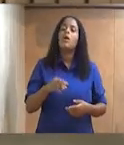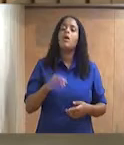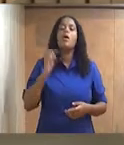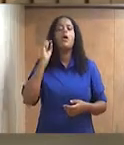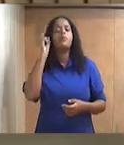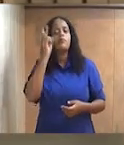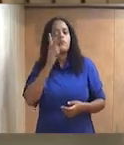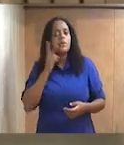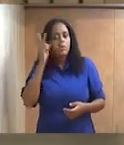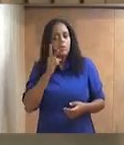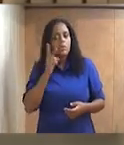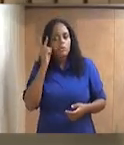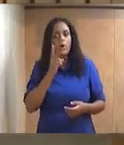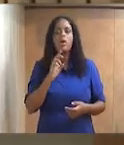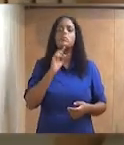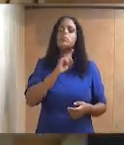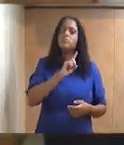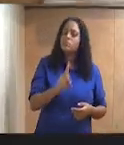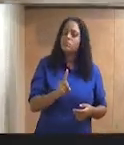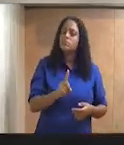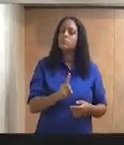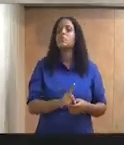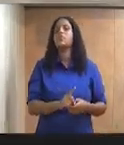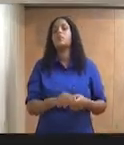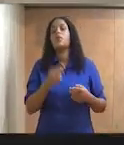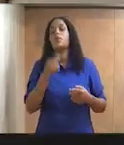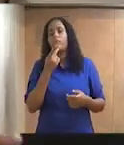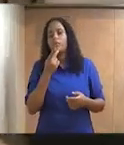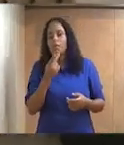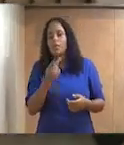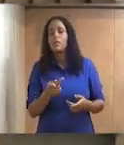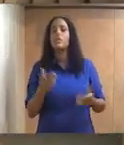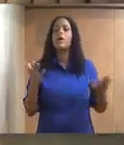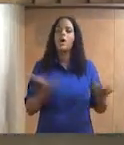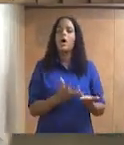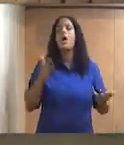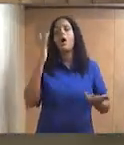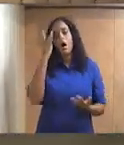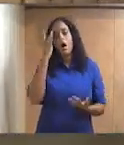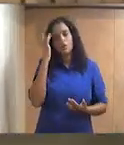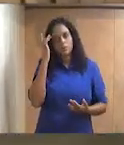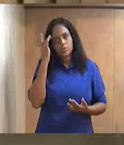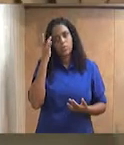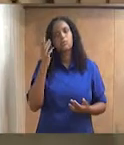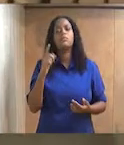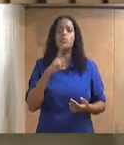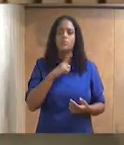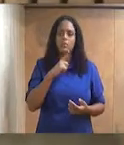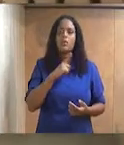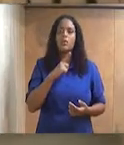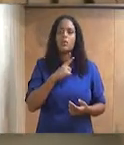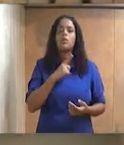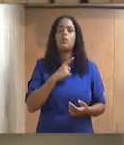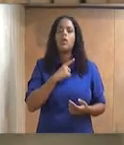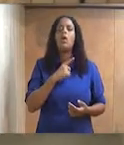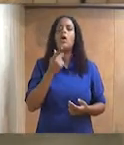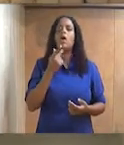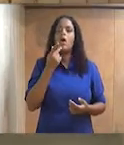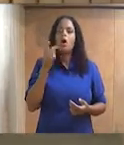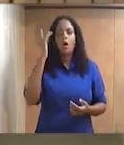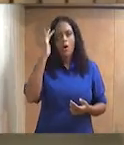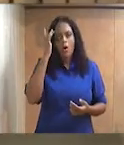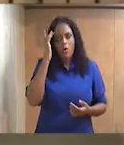contra e abstendo meu voto quando eu acho que tem que ser, eu voto com minha